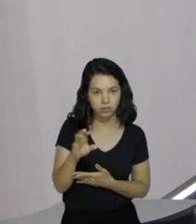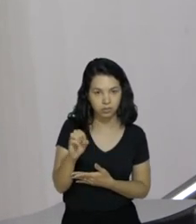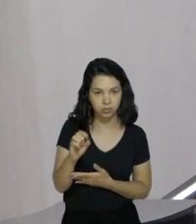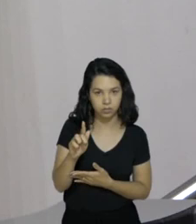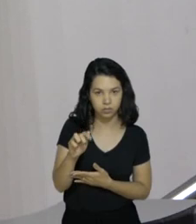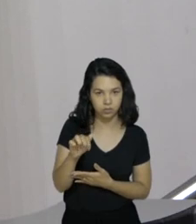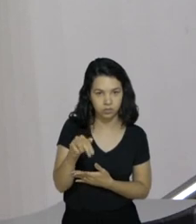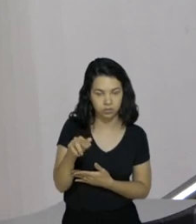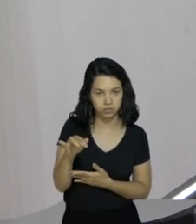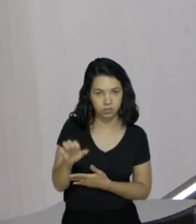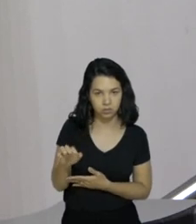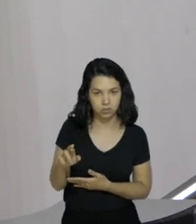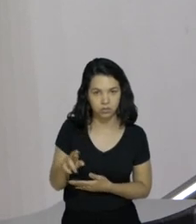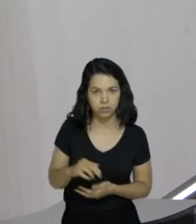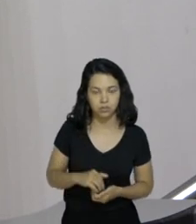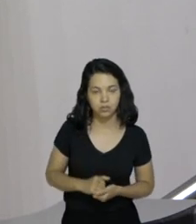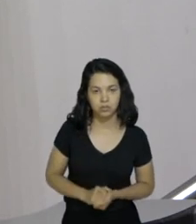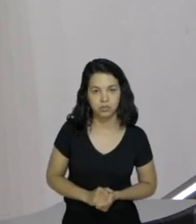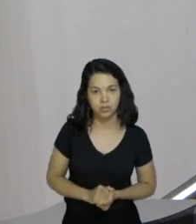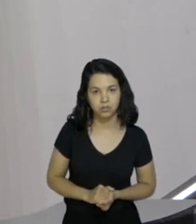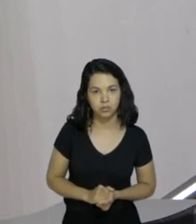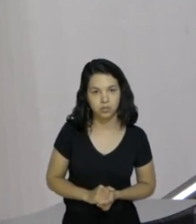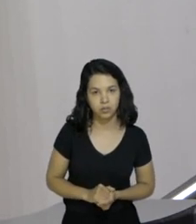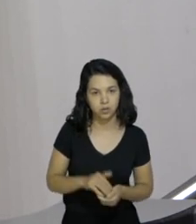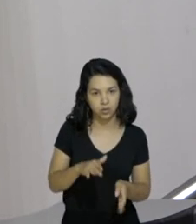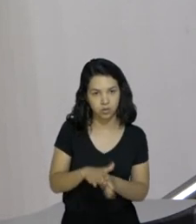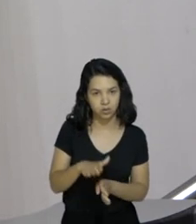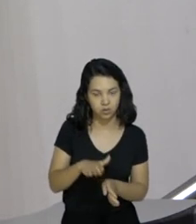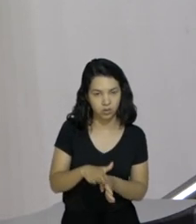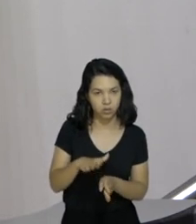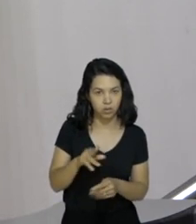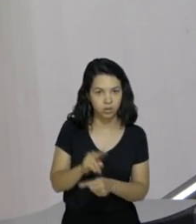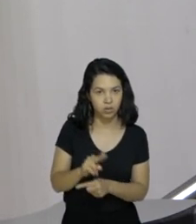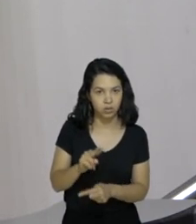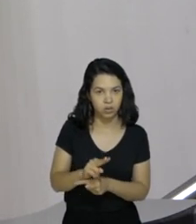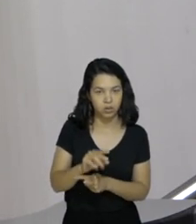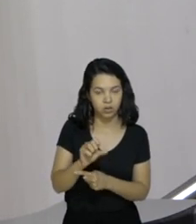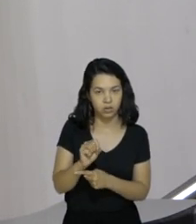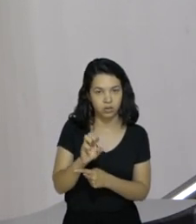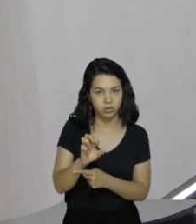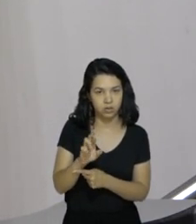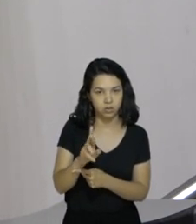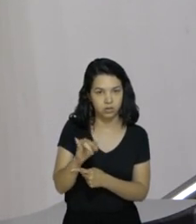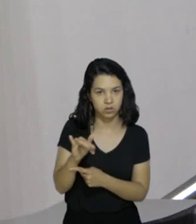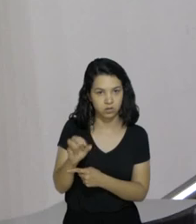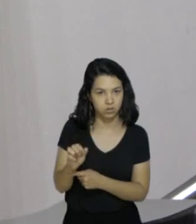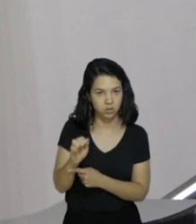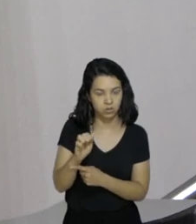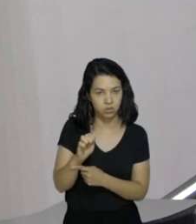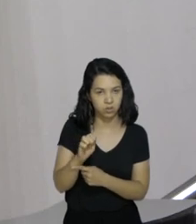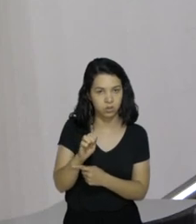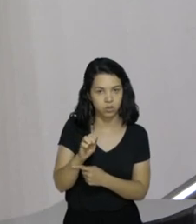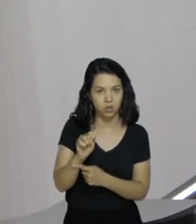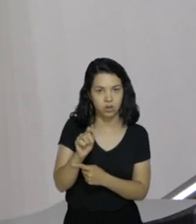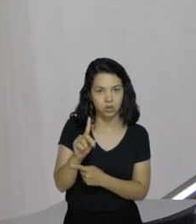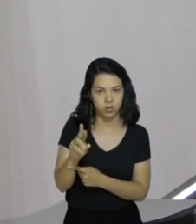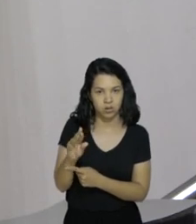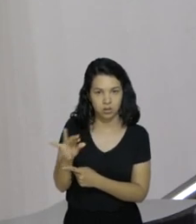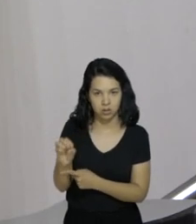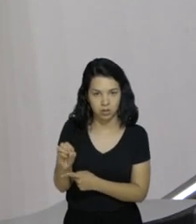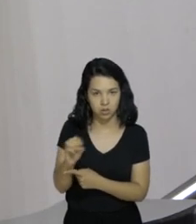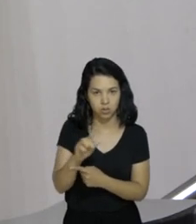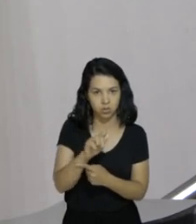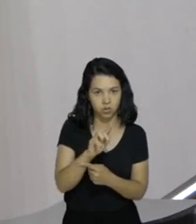adjunto Djalma Azevedo, os conselheiros fiscais Sérgio Lázari, Adriano Xarnobai, Gilberto